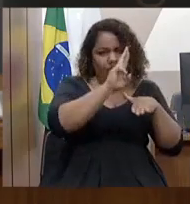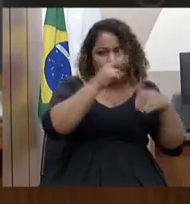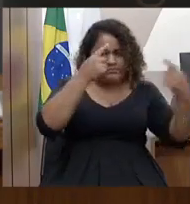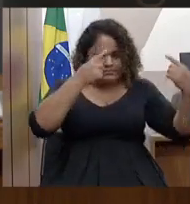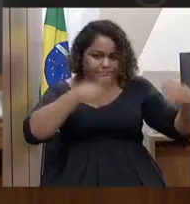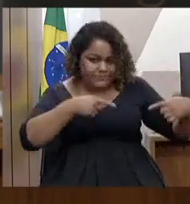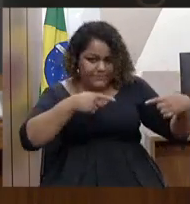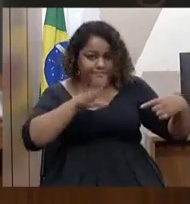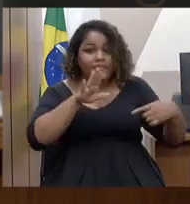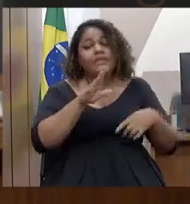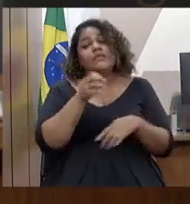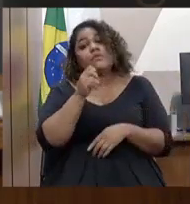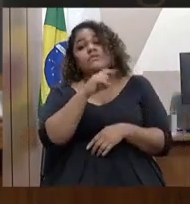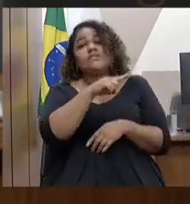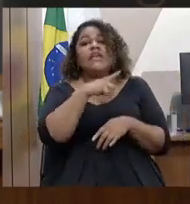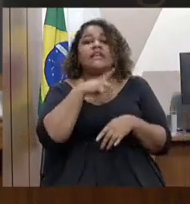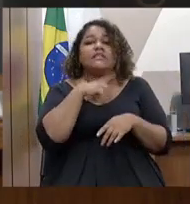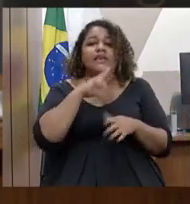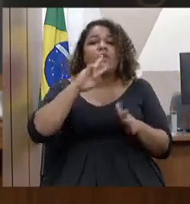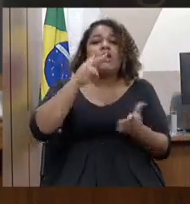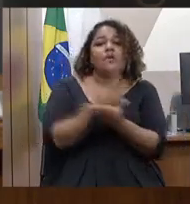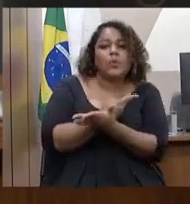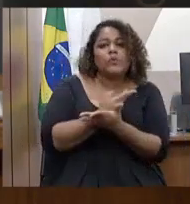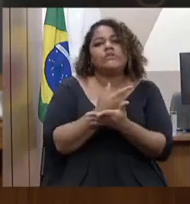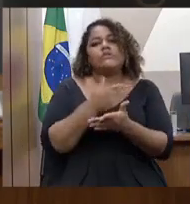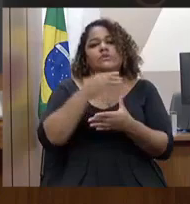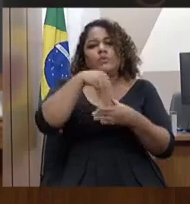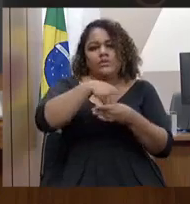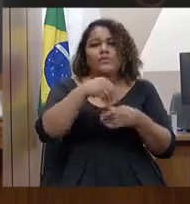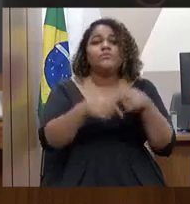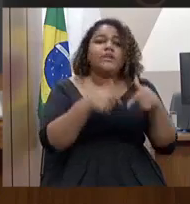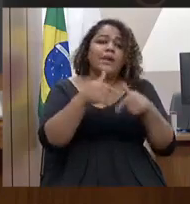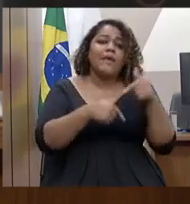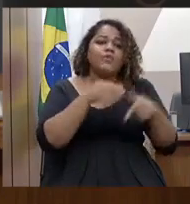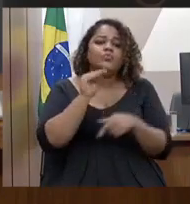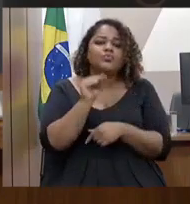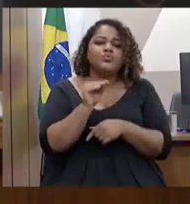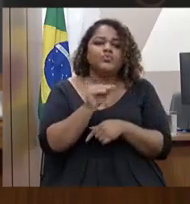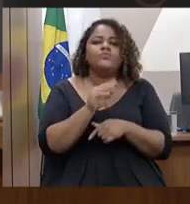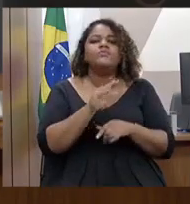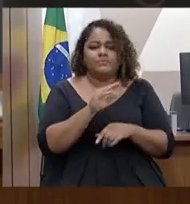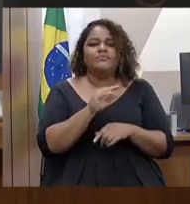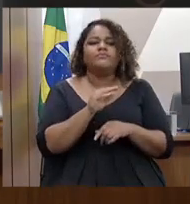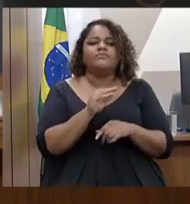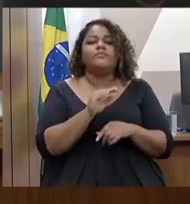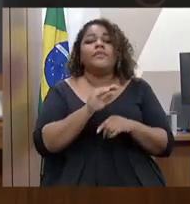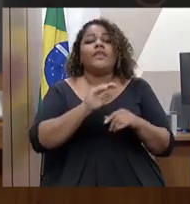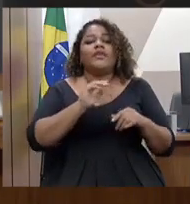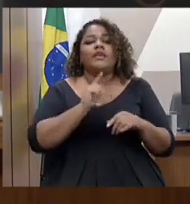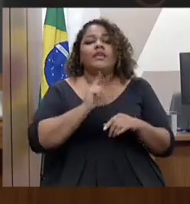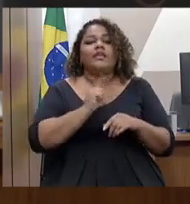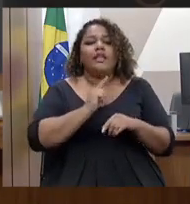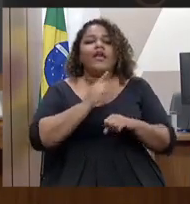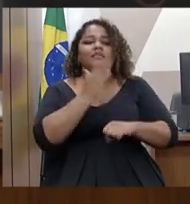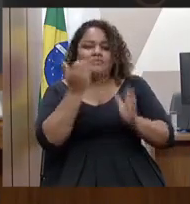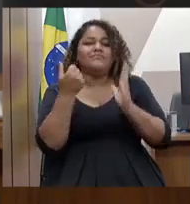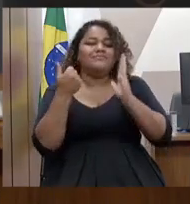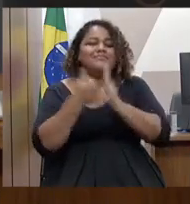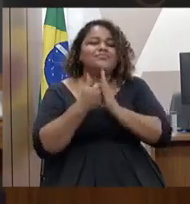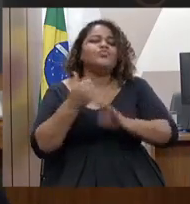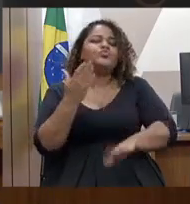trabalho uma doença profissional tem toda relação dentro daquele conflito que pode ocorrer que é inerente a relação de emprego embora